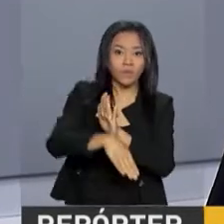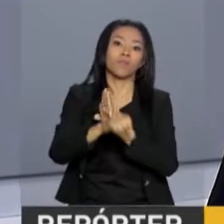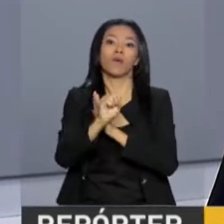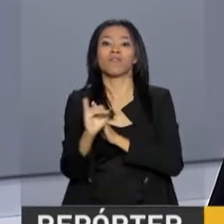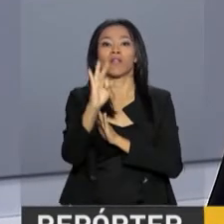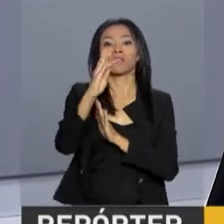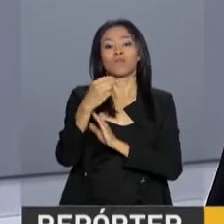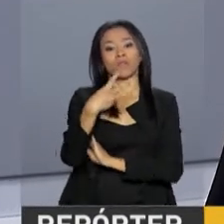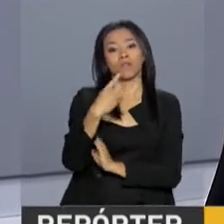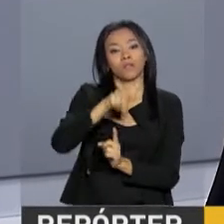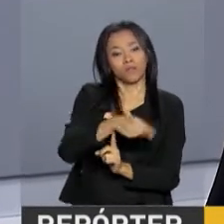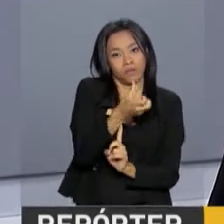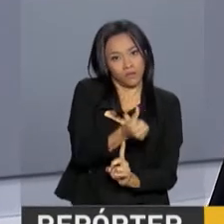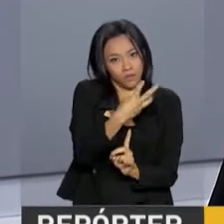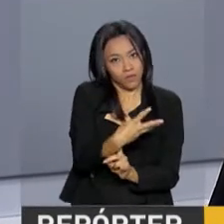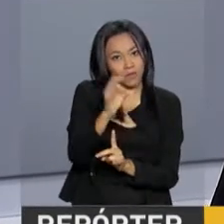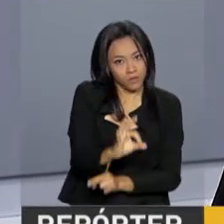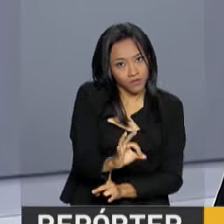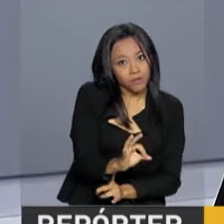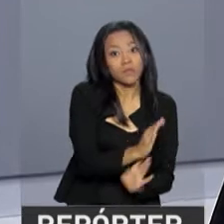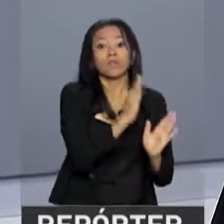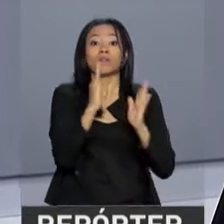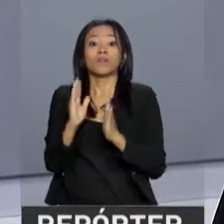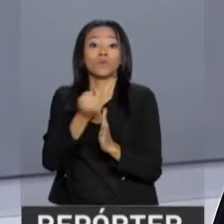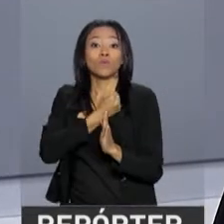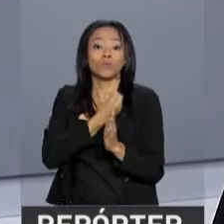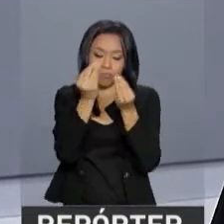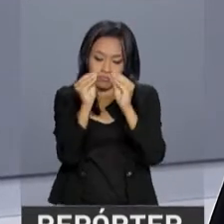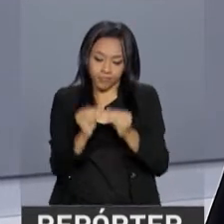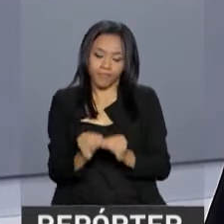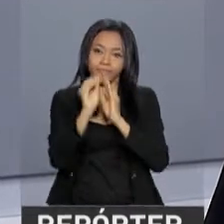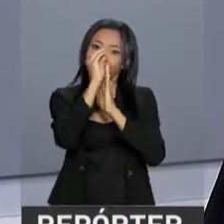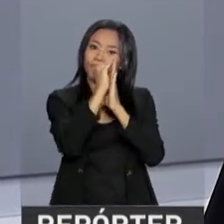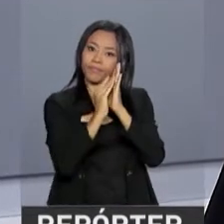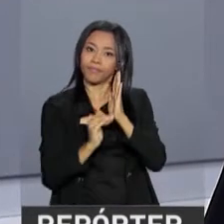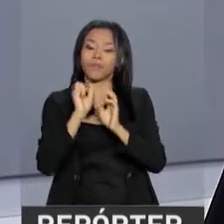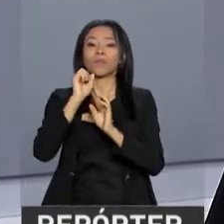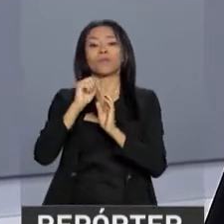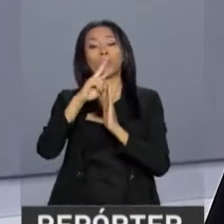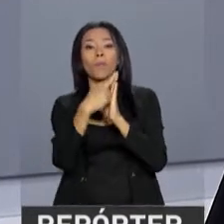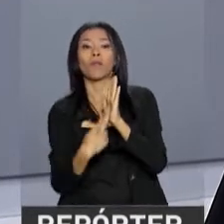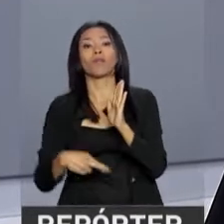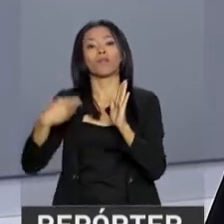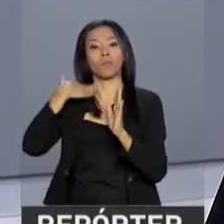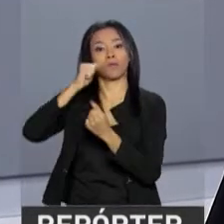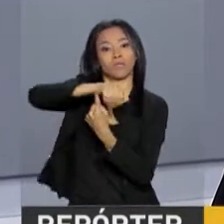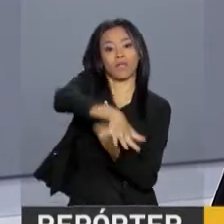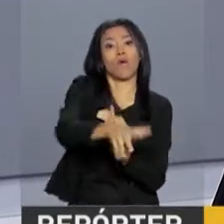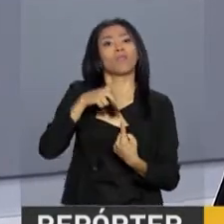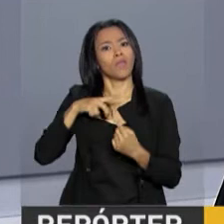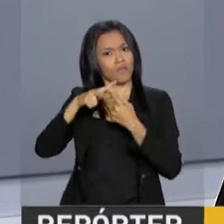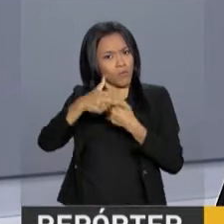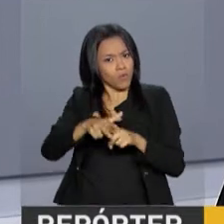para 3,63 por cento os números estão no boletim focus do banco central houve também um ajuste na expectativa